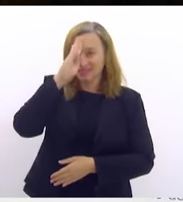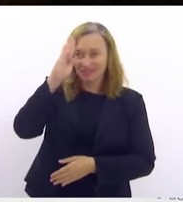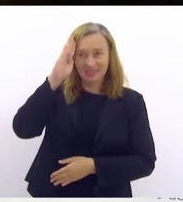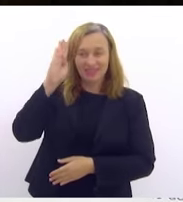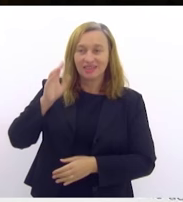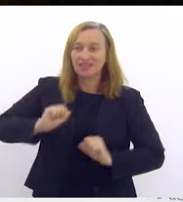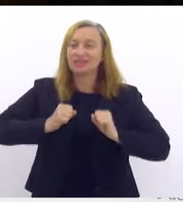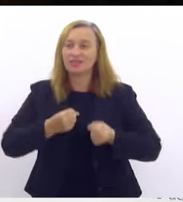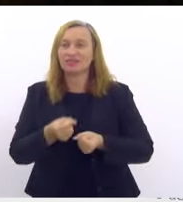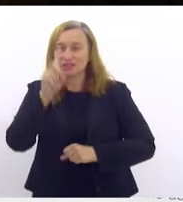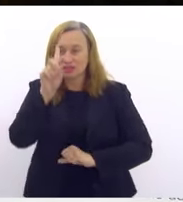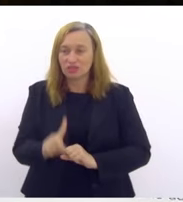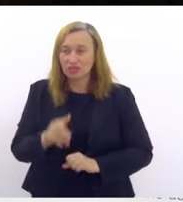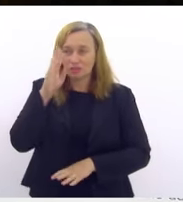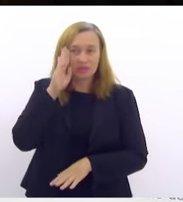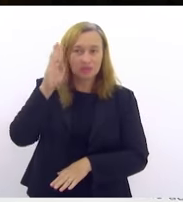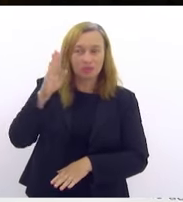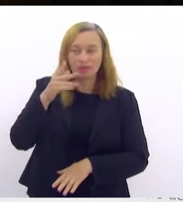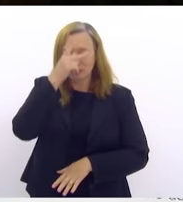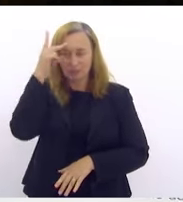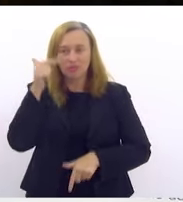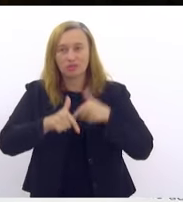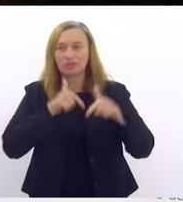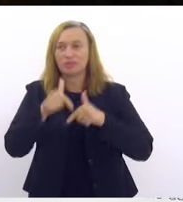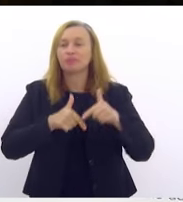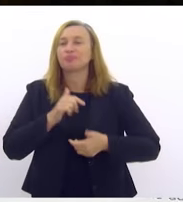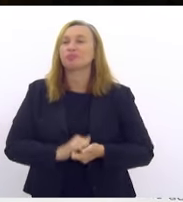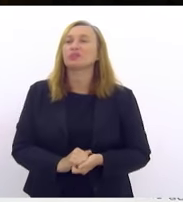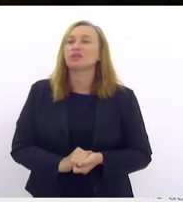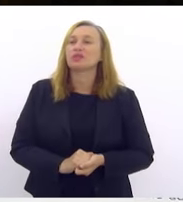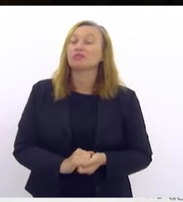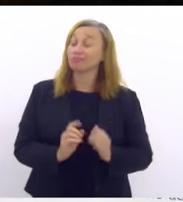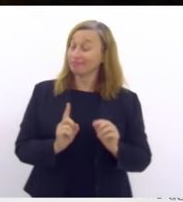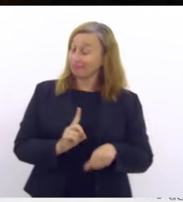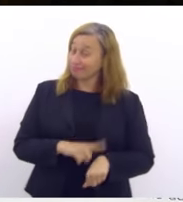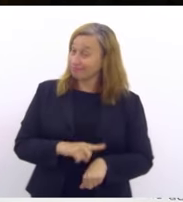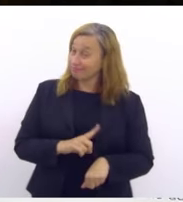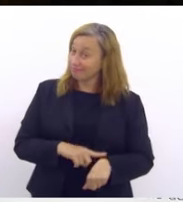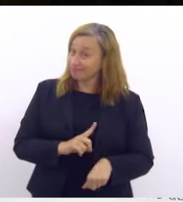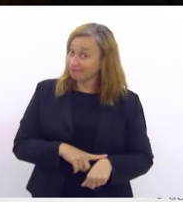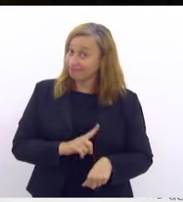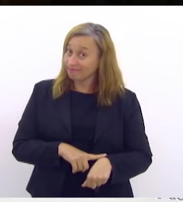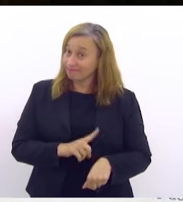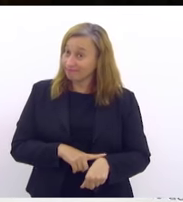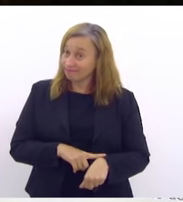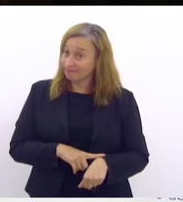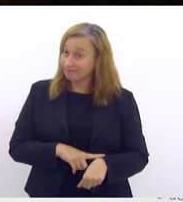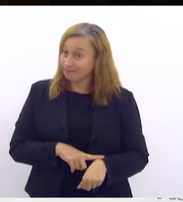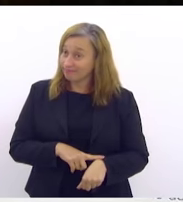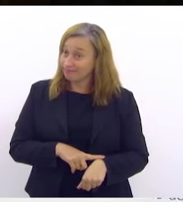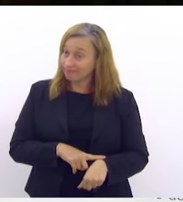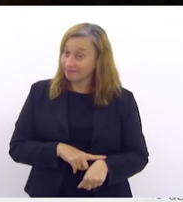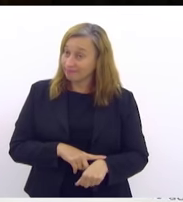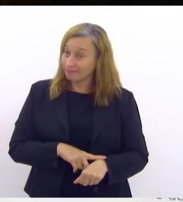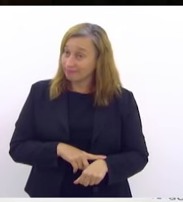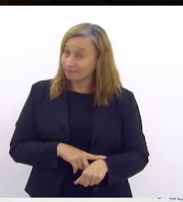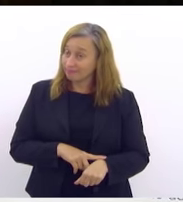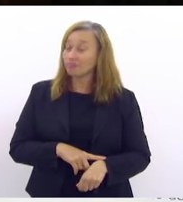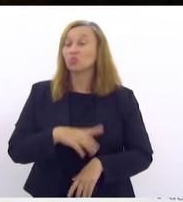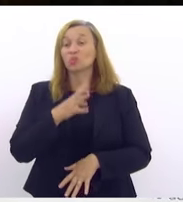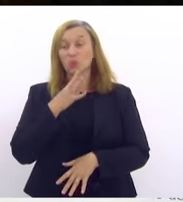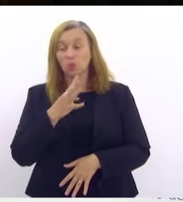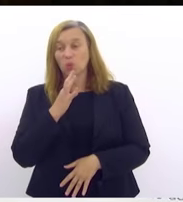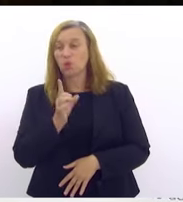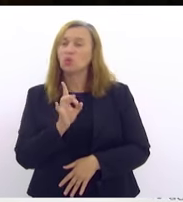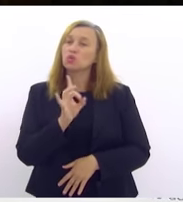na defesa dos direitos fundamentais do Trabalhador deste momento de des que esse momento de reconhecimento